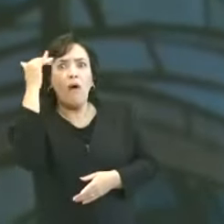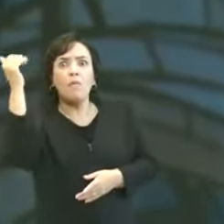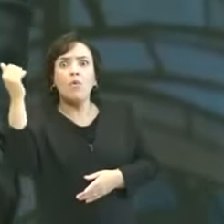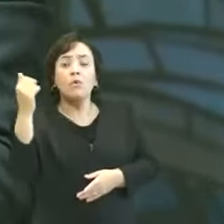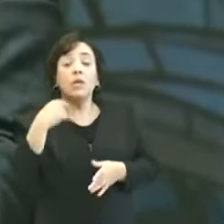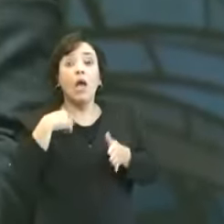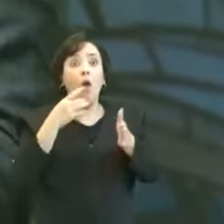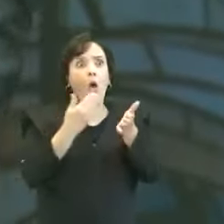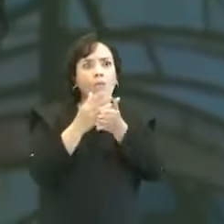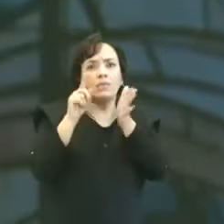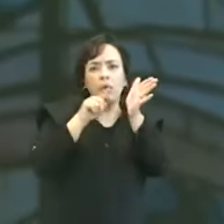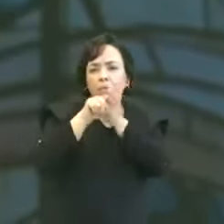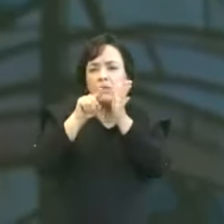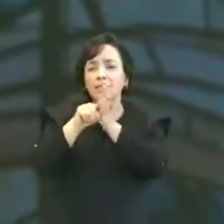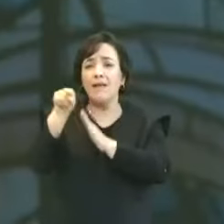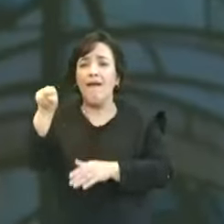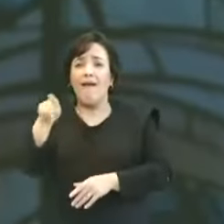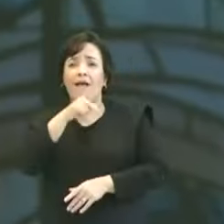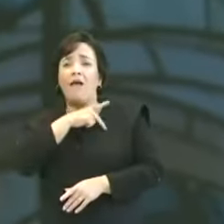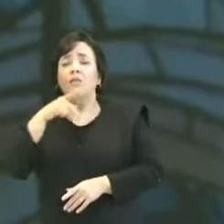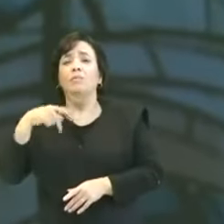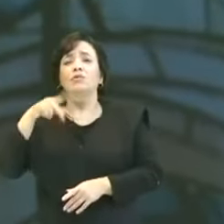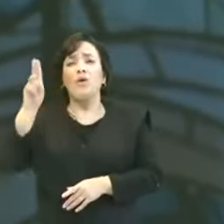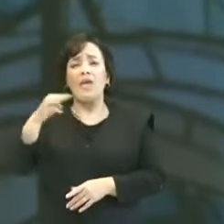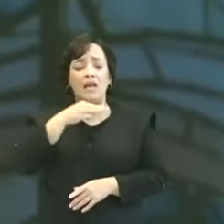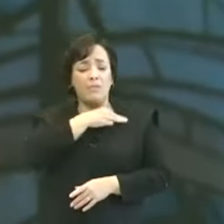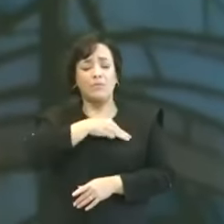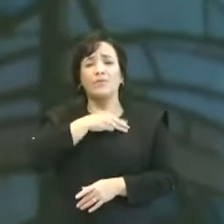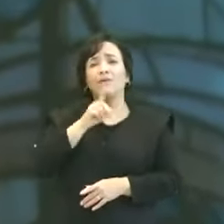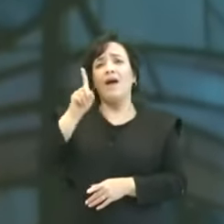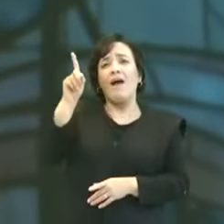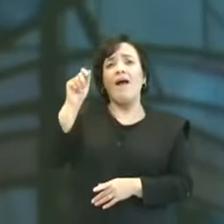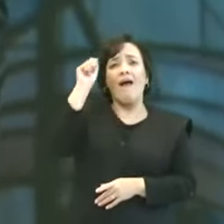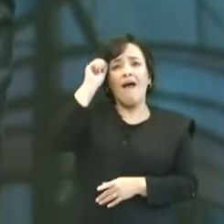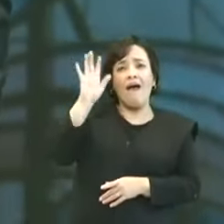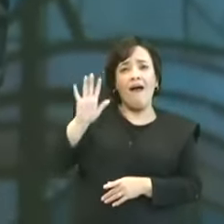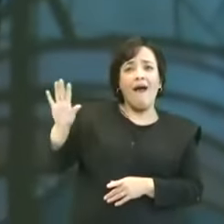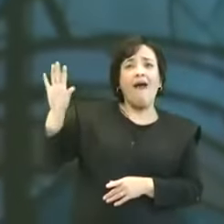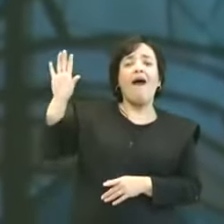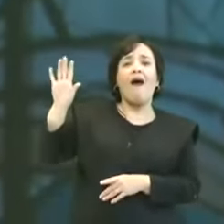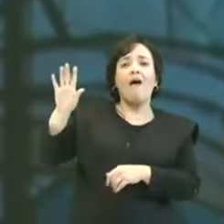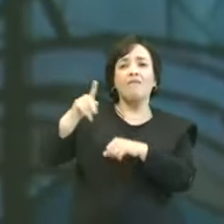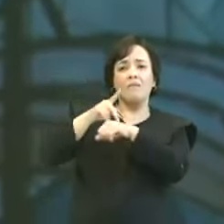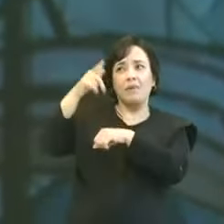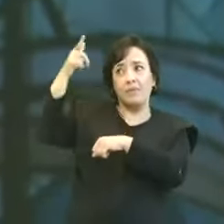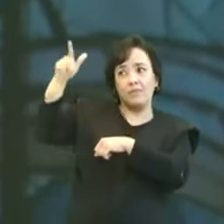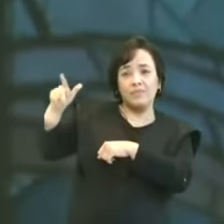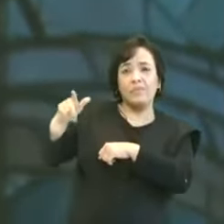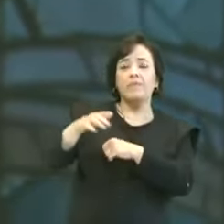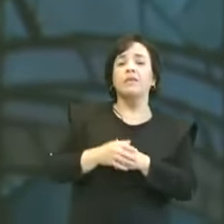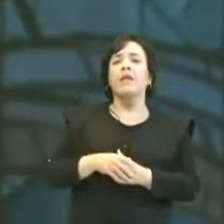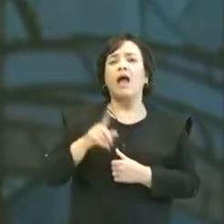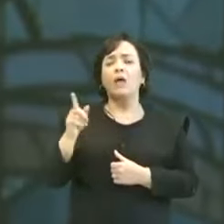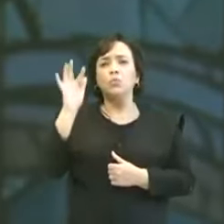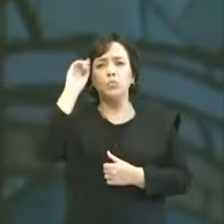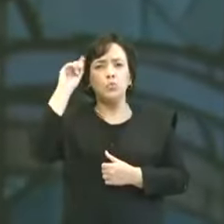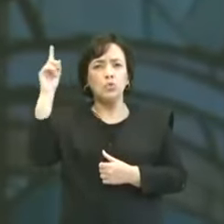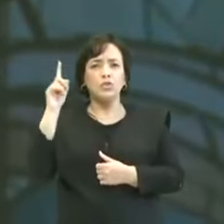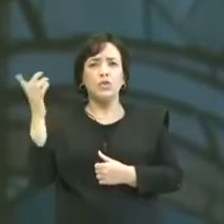vi a história. Ele era um missionário em Lesoto, na África. E um dia acaba os recursos